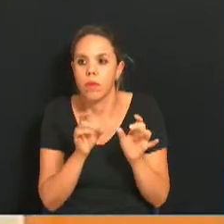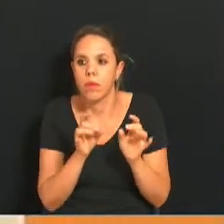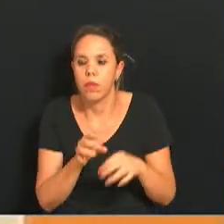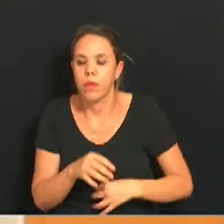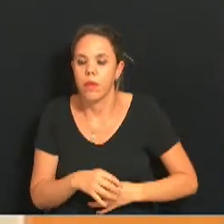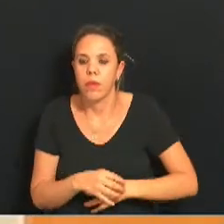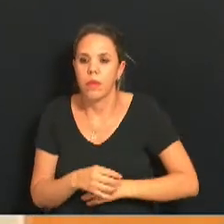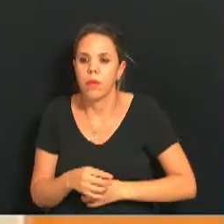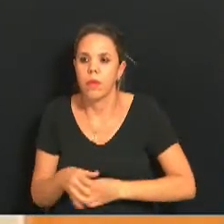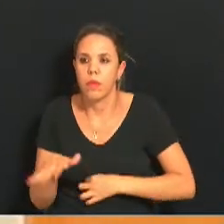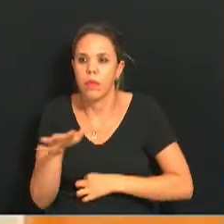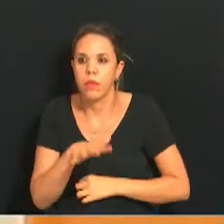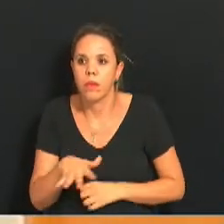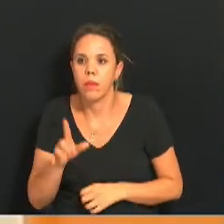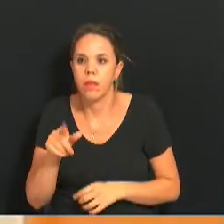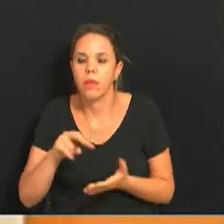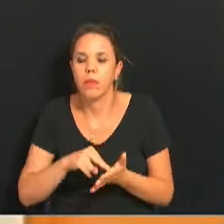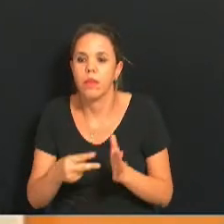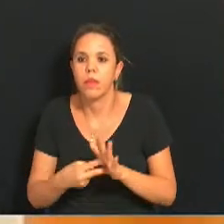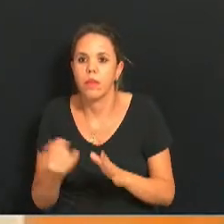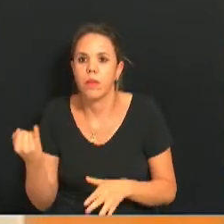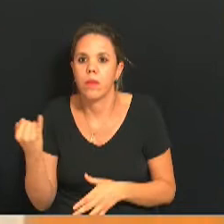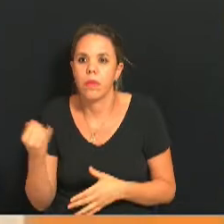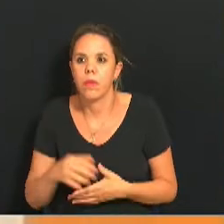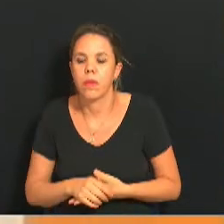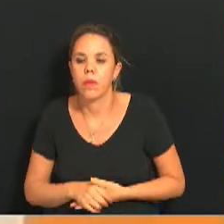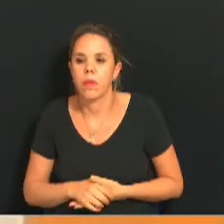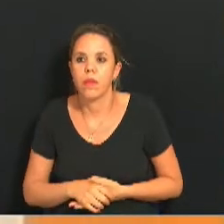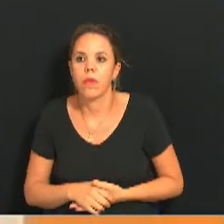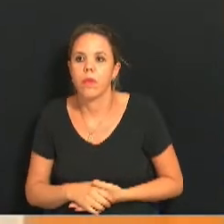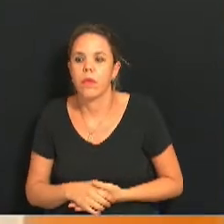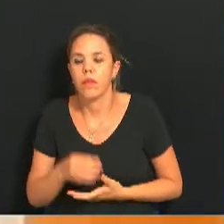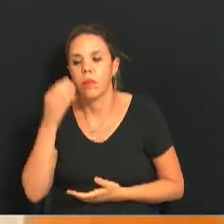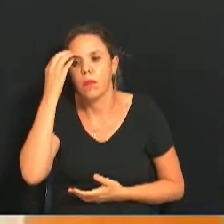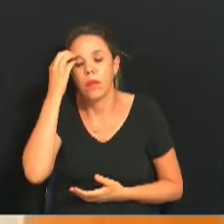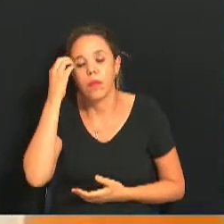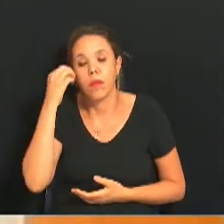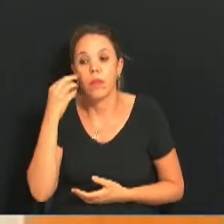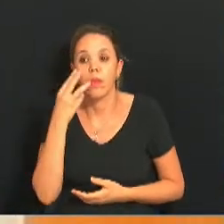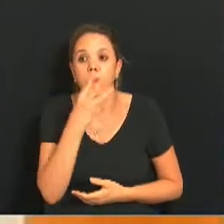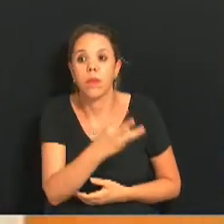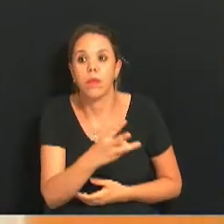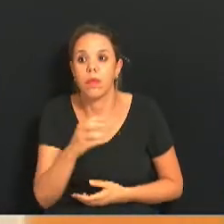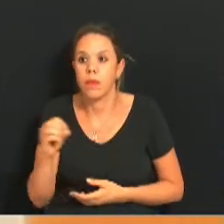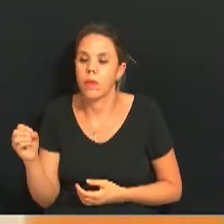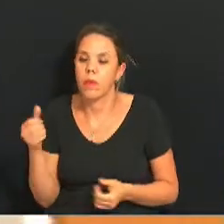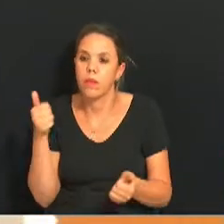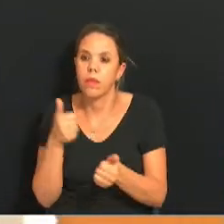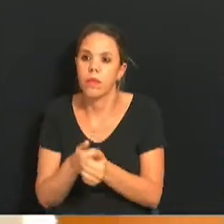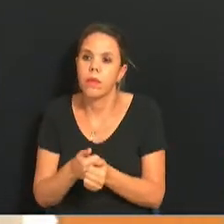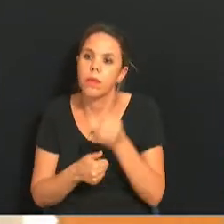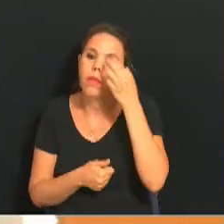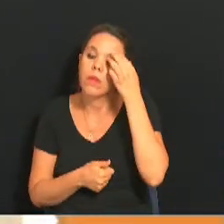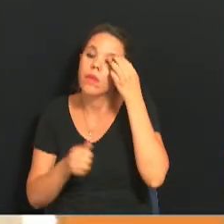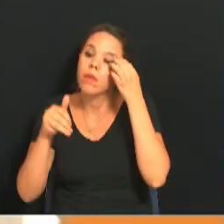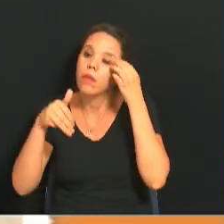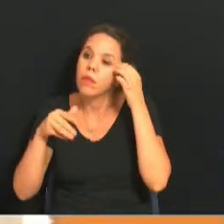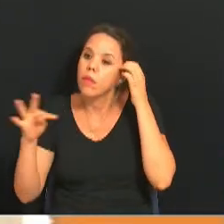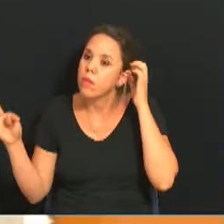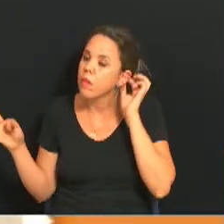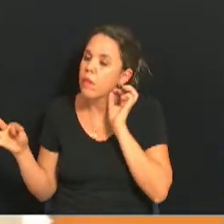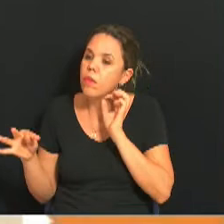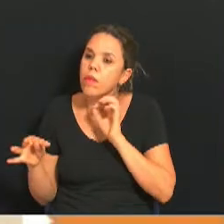da área extrema importância de ser uma área de t a aproximadamente 300 mil metros quadrados